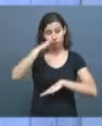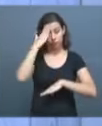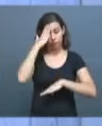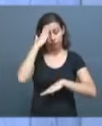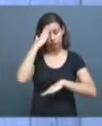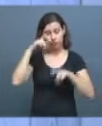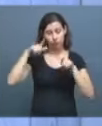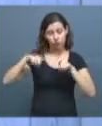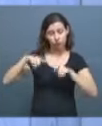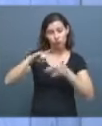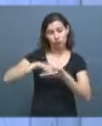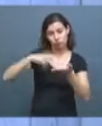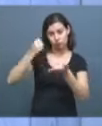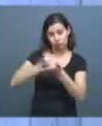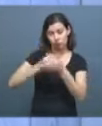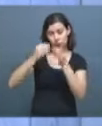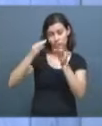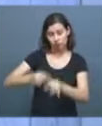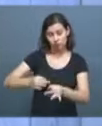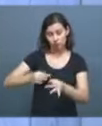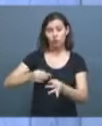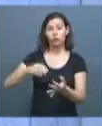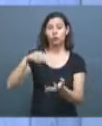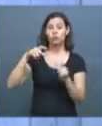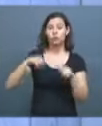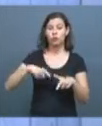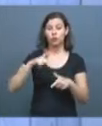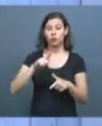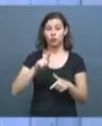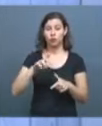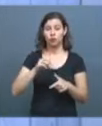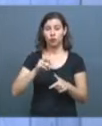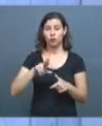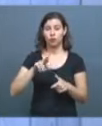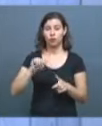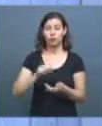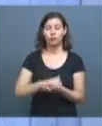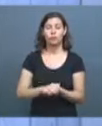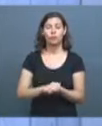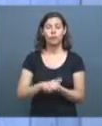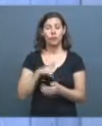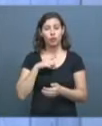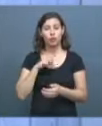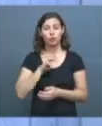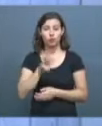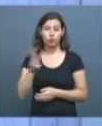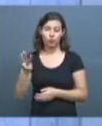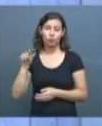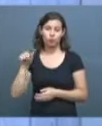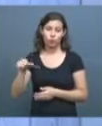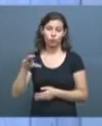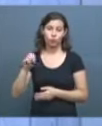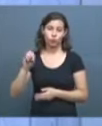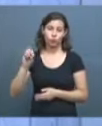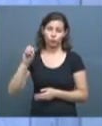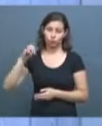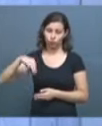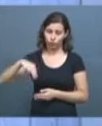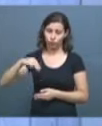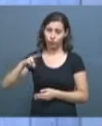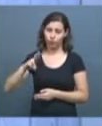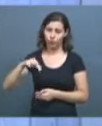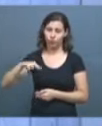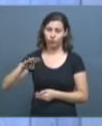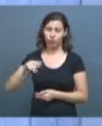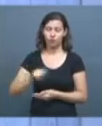regularização da área ocupada no Campus Glória estão disponíveis no site comunicaufo.br. O Jornal